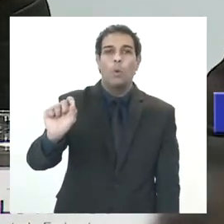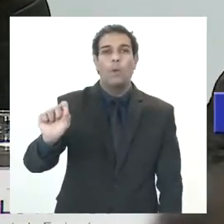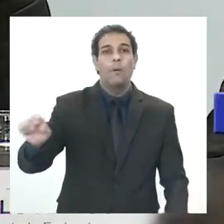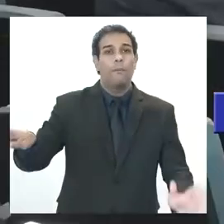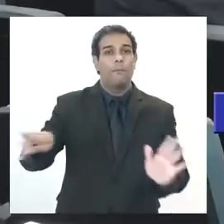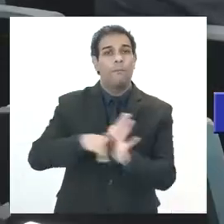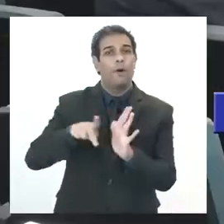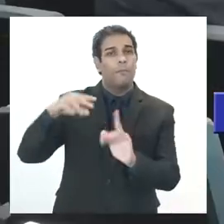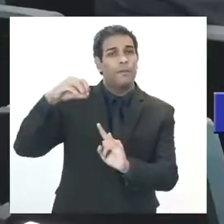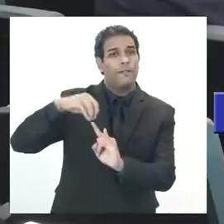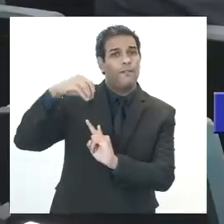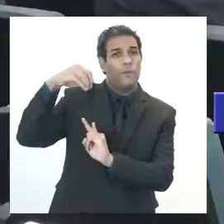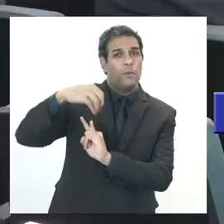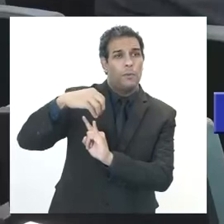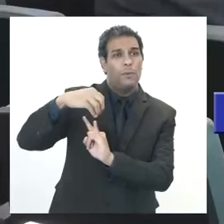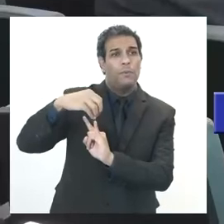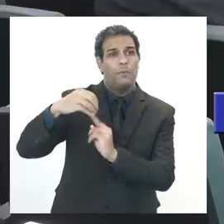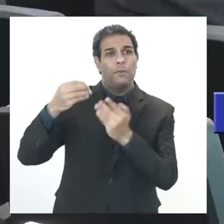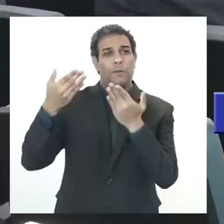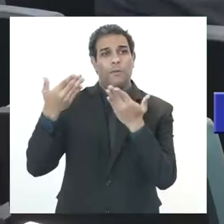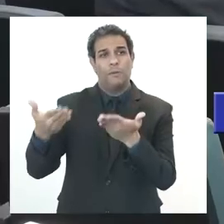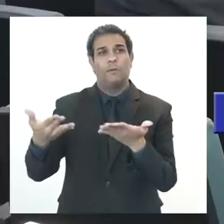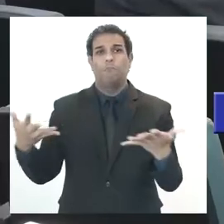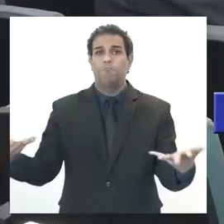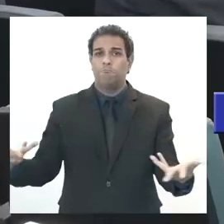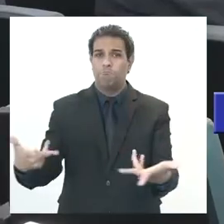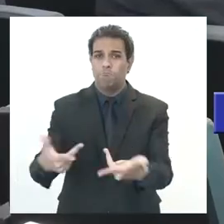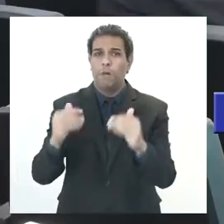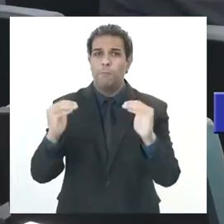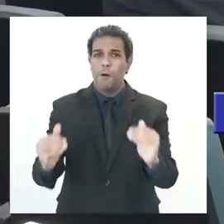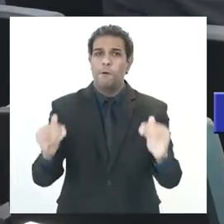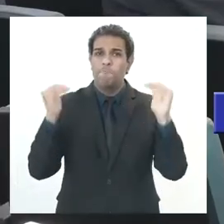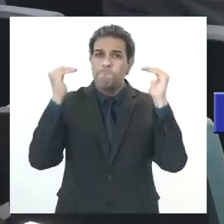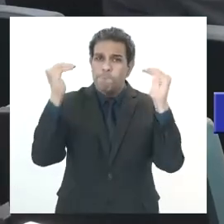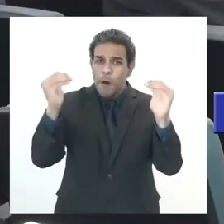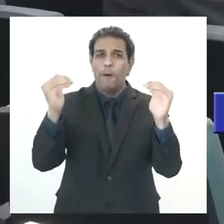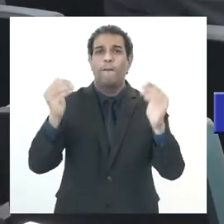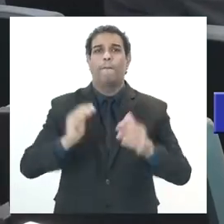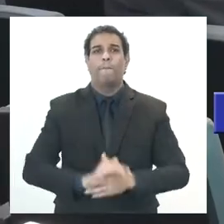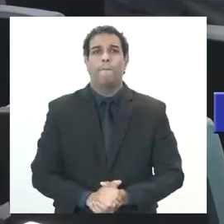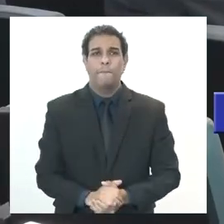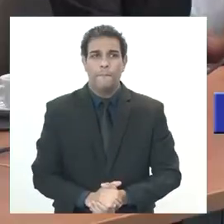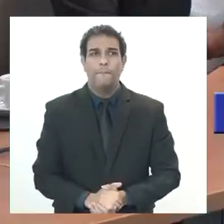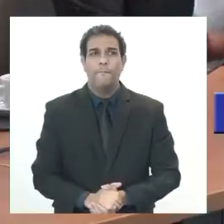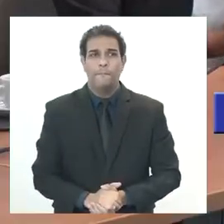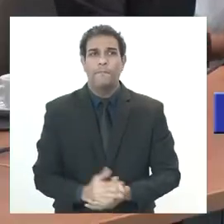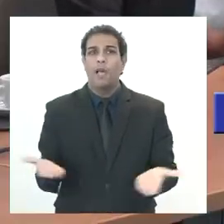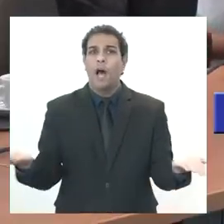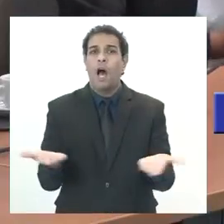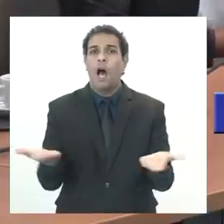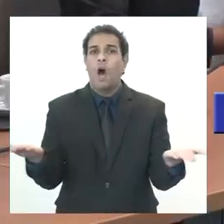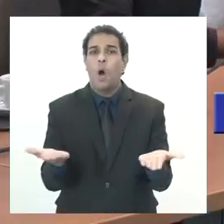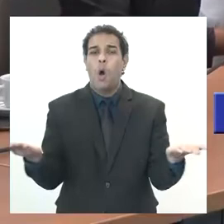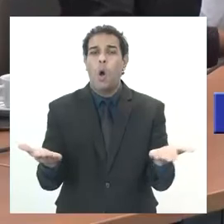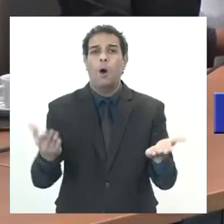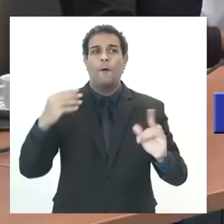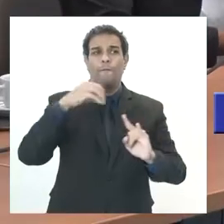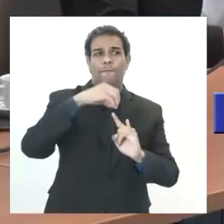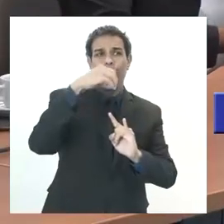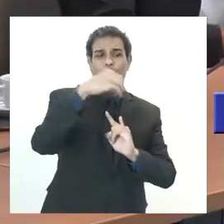Fiocruz Nossa Fundação Instituto Oswaldo Cruz para ser olha aqui